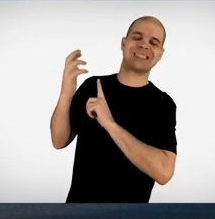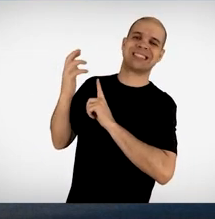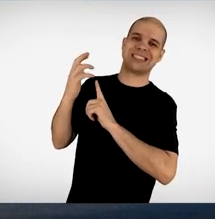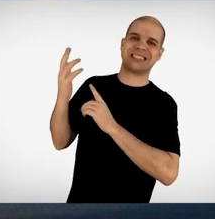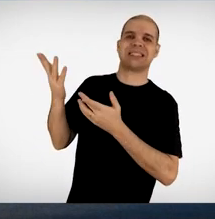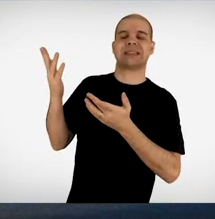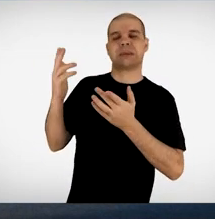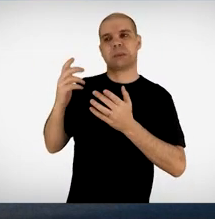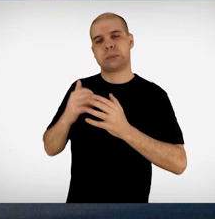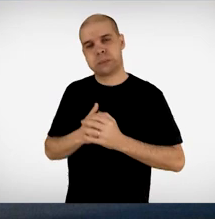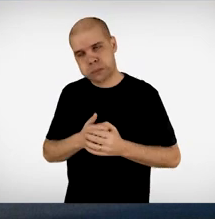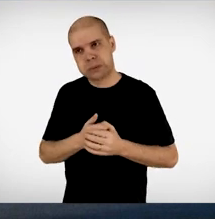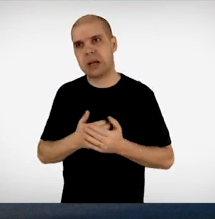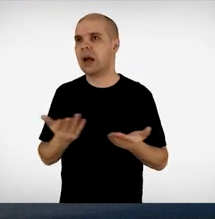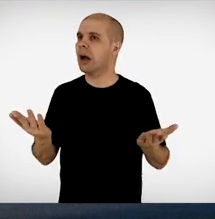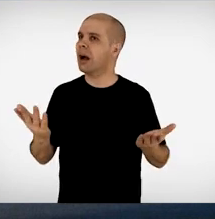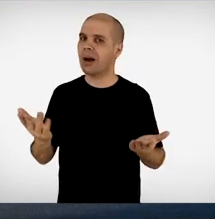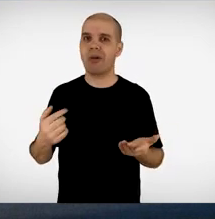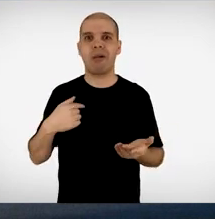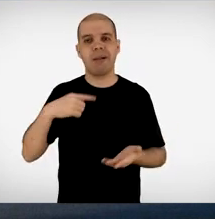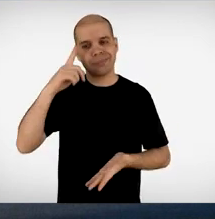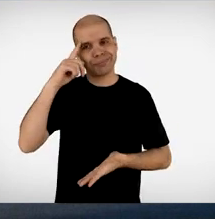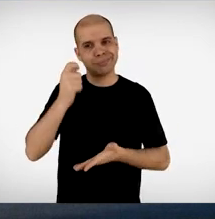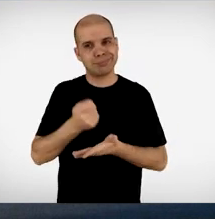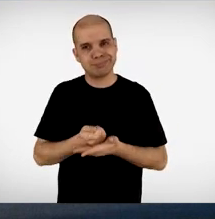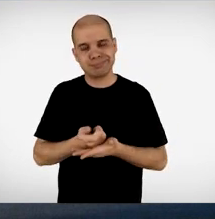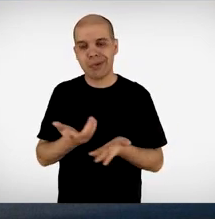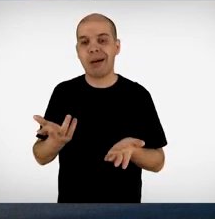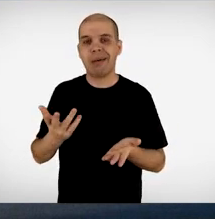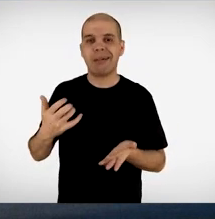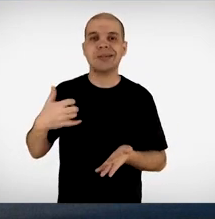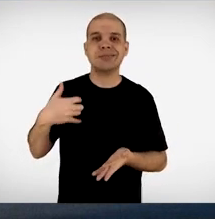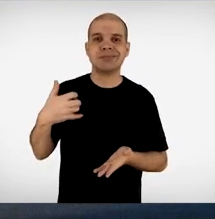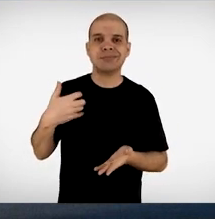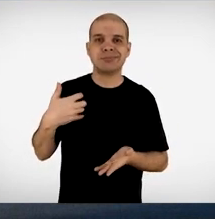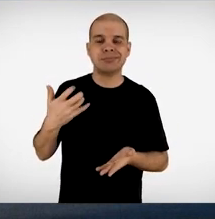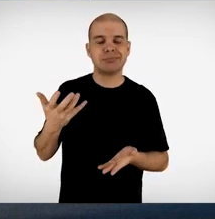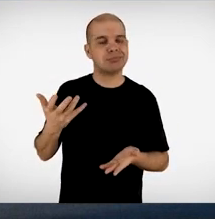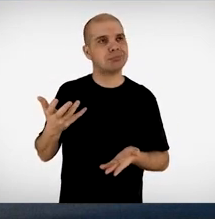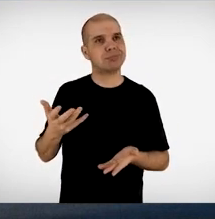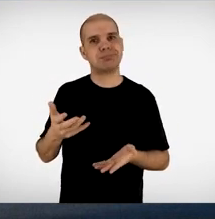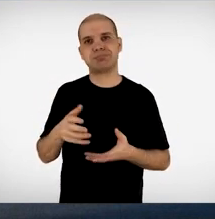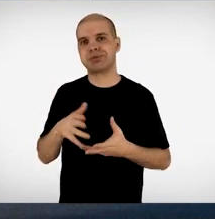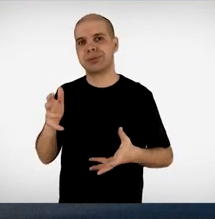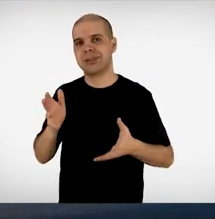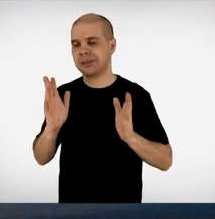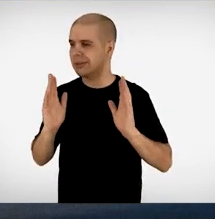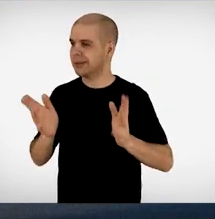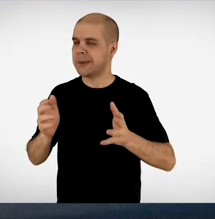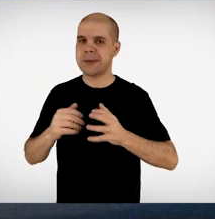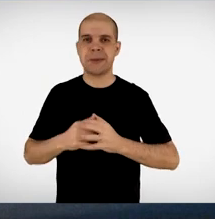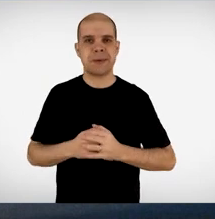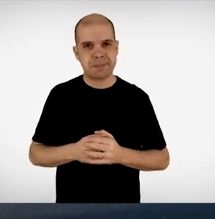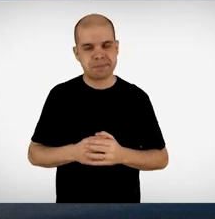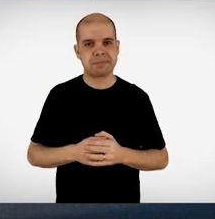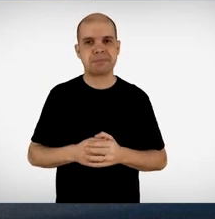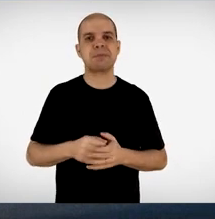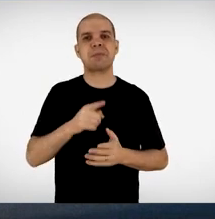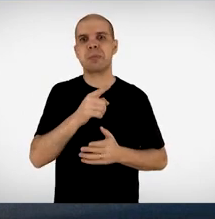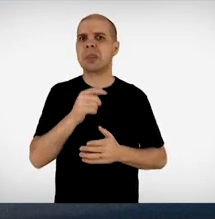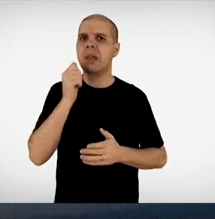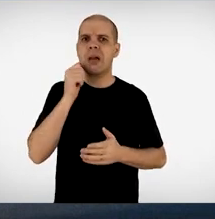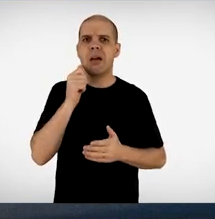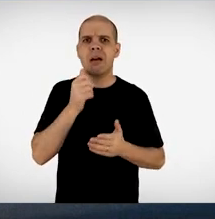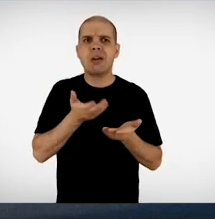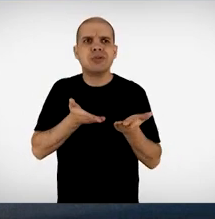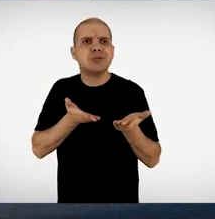o jovem, ela nem é tão jovem assim, ela é uma mulher de 30, né? É jovem pra caceta, acho que já até foi uma frase meio invejosa minha.